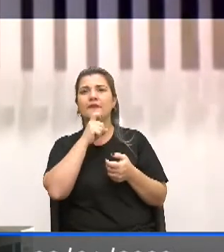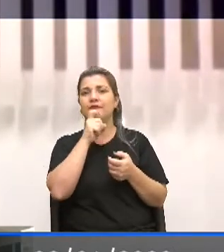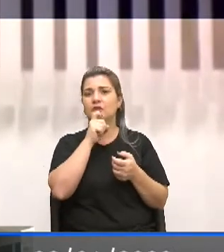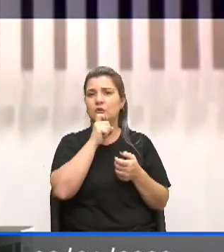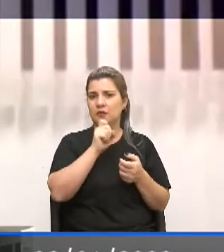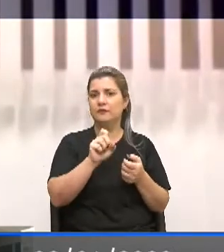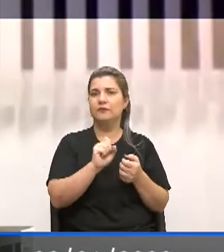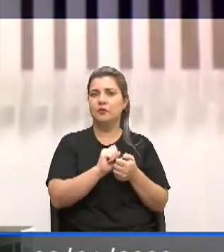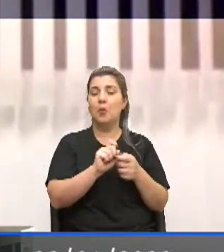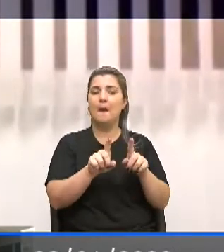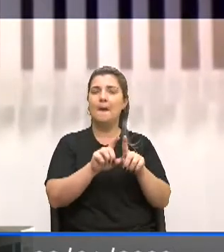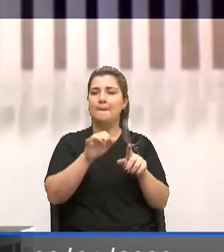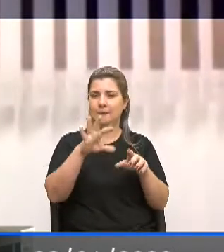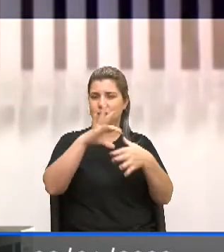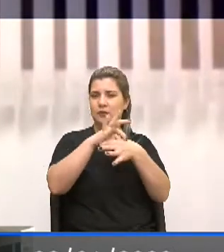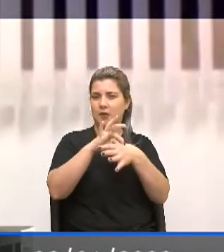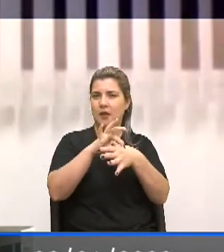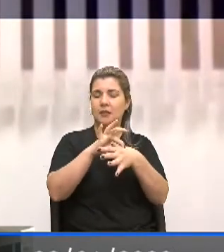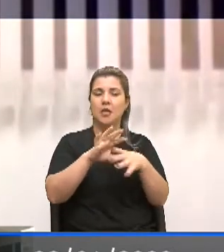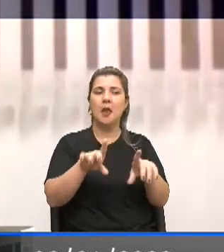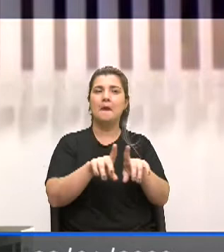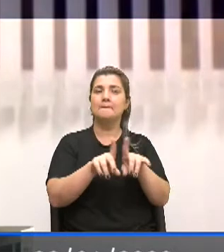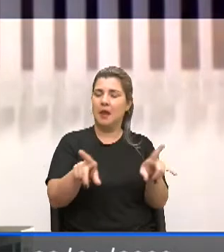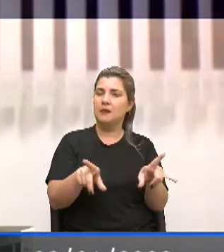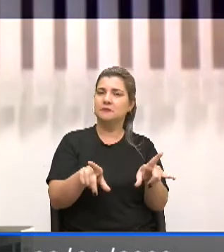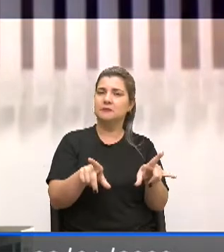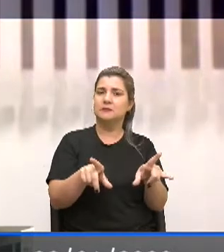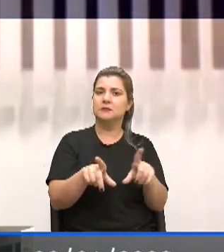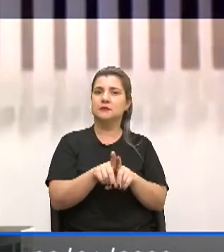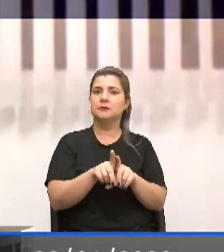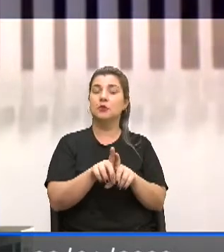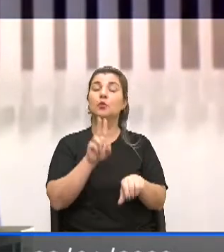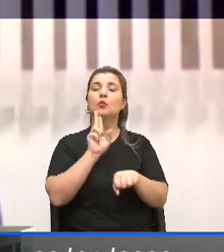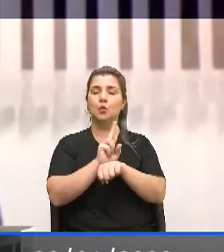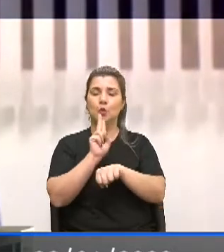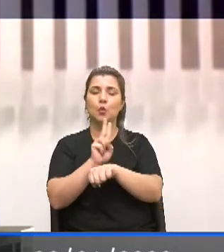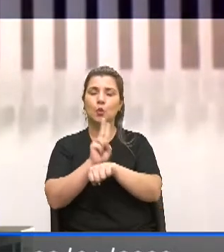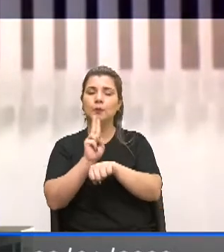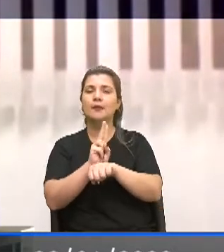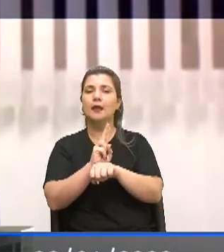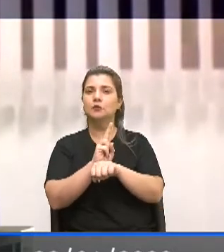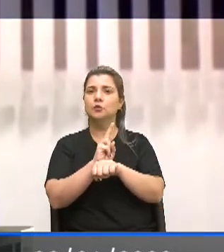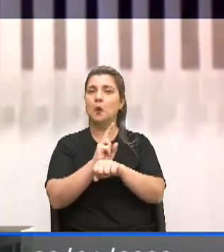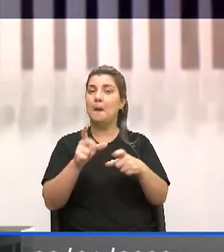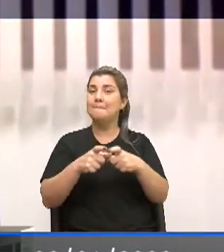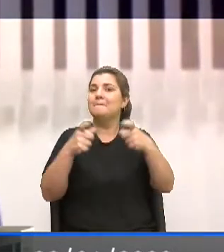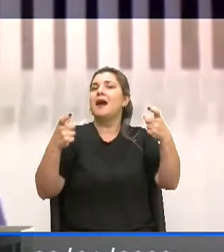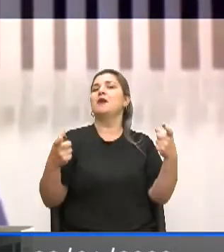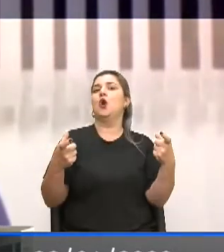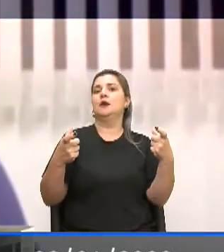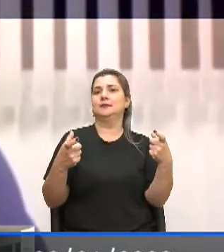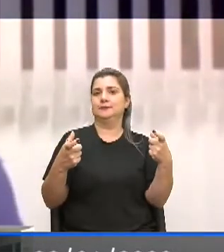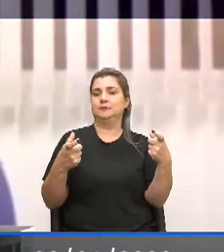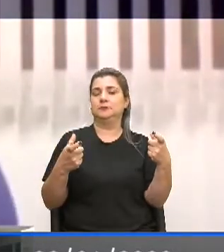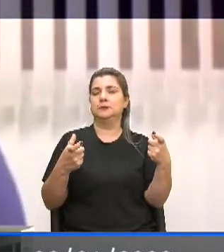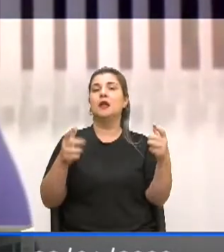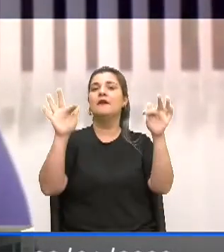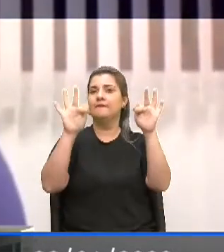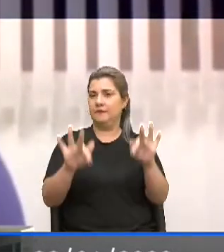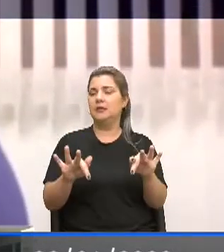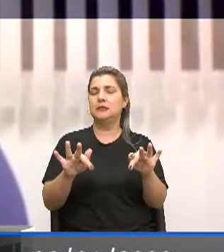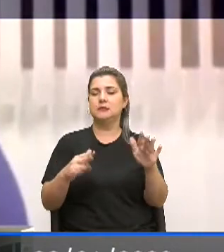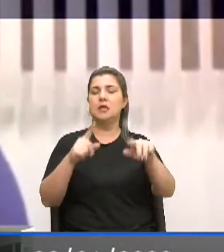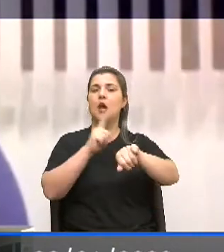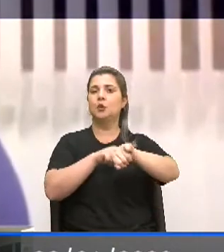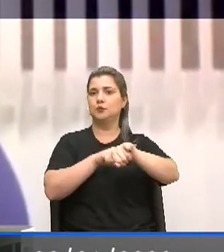pouco de cuidado na informação. Para finalizar, Neis. Como? Para finalizar, não, o tempo já esgotou aqui, se eu puder